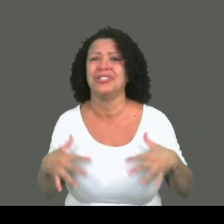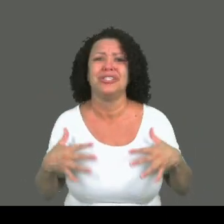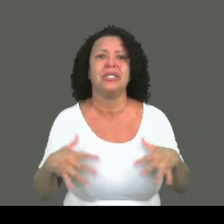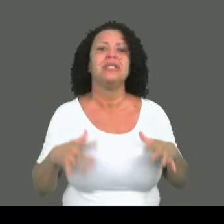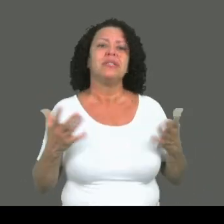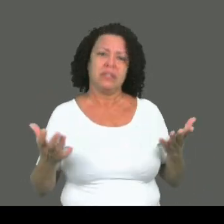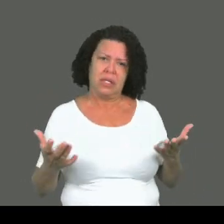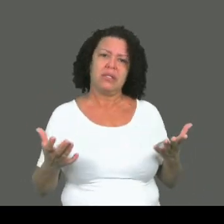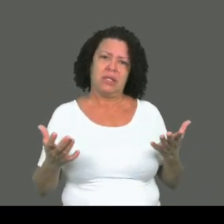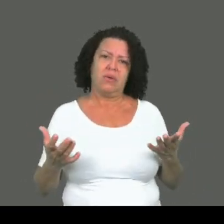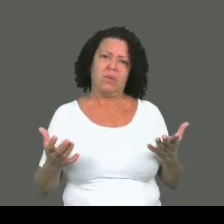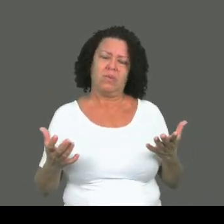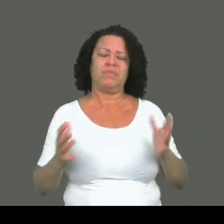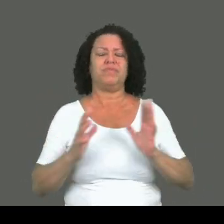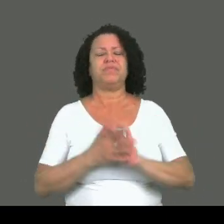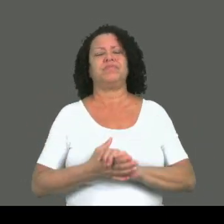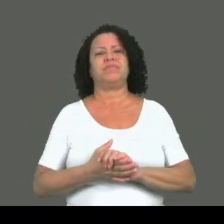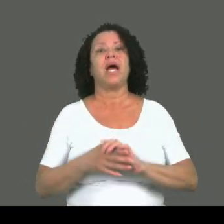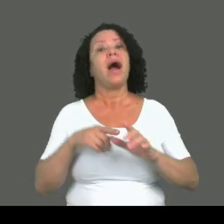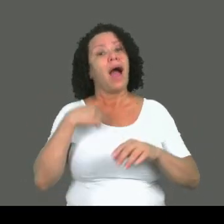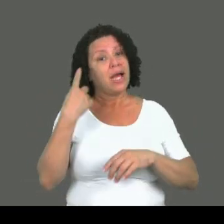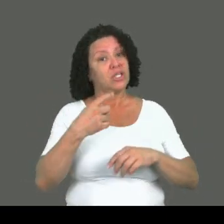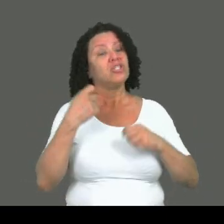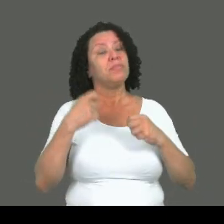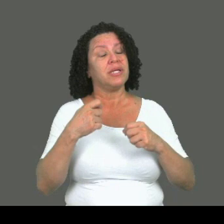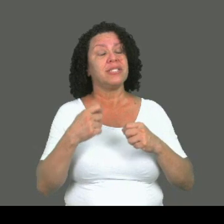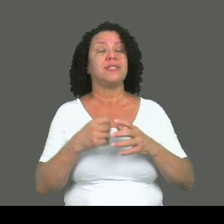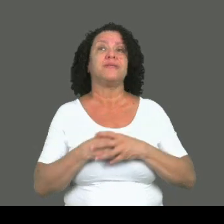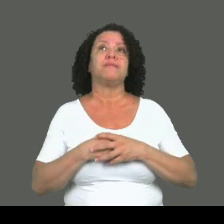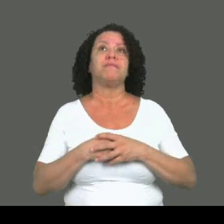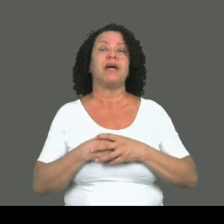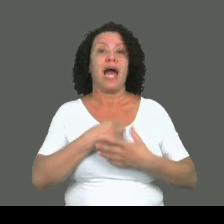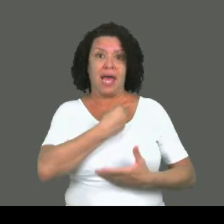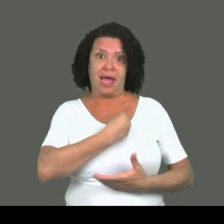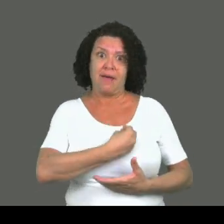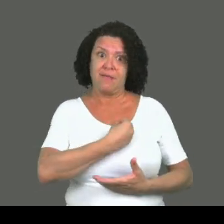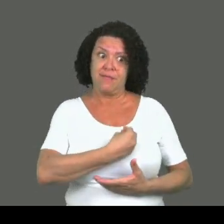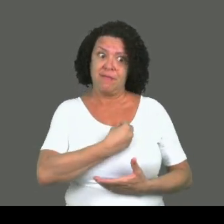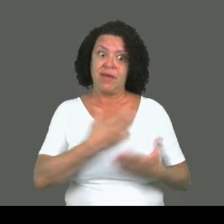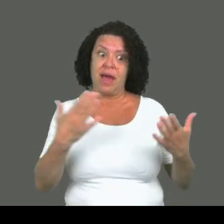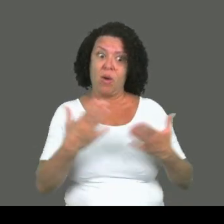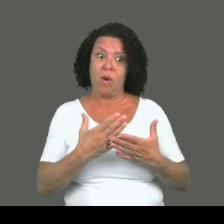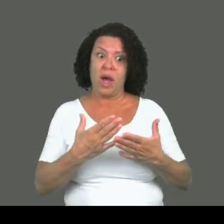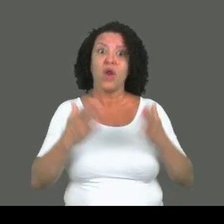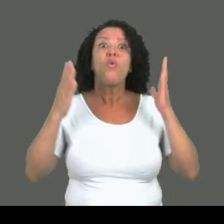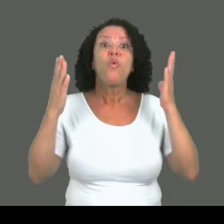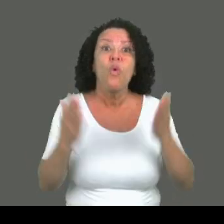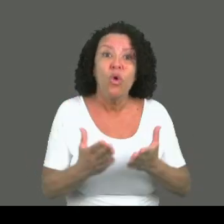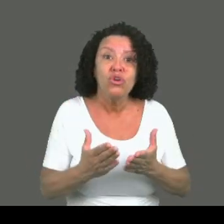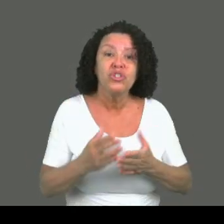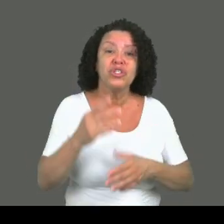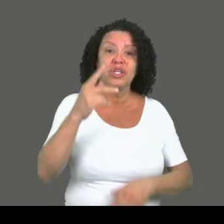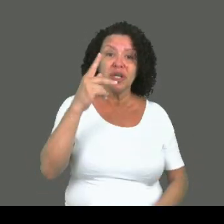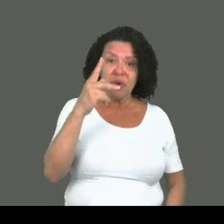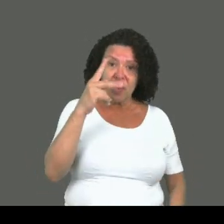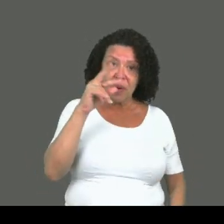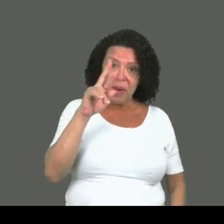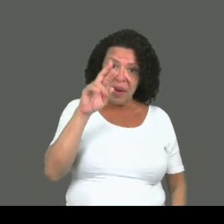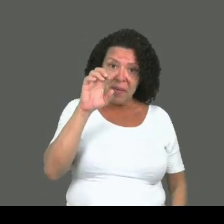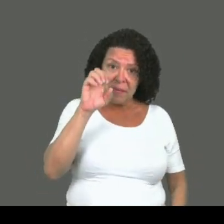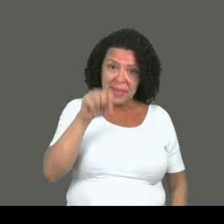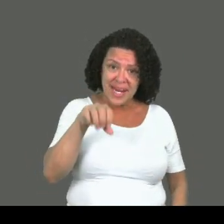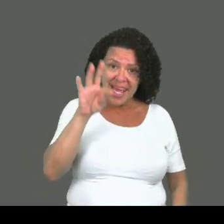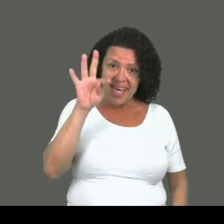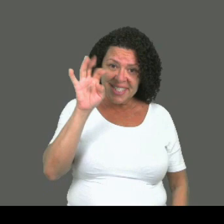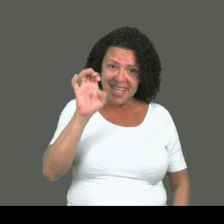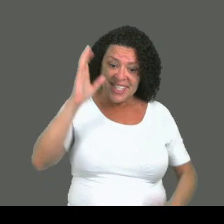tipo de transtorno. A gente tem que passar a viver o presente, o momento. A gente tem que estar completamente